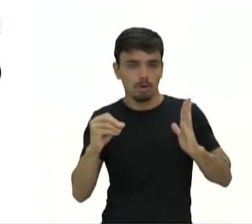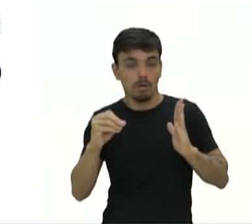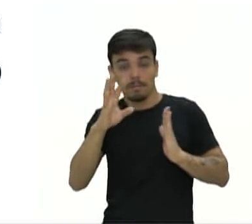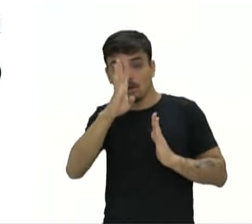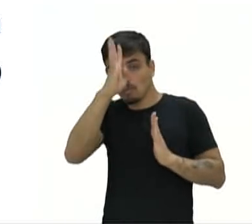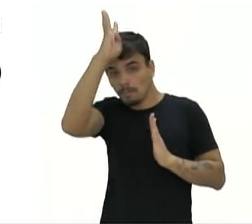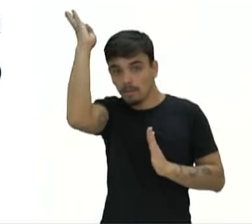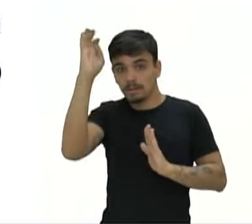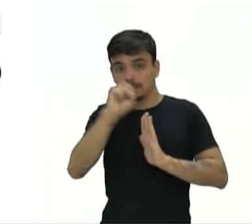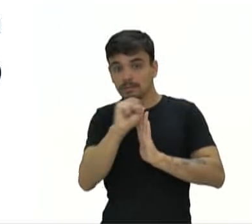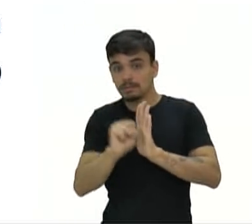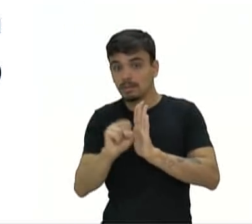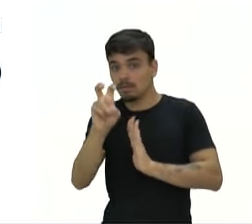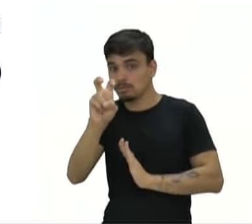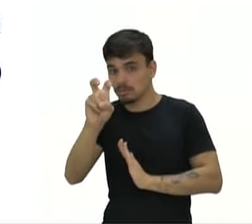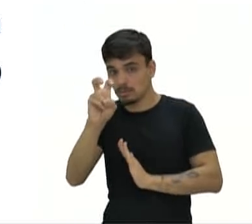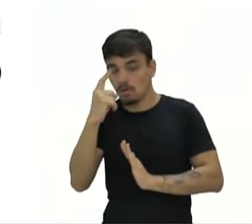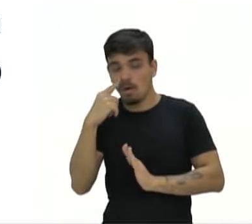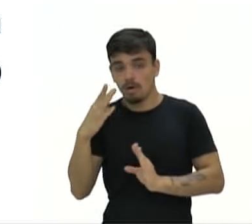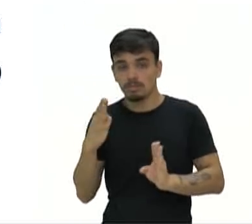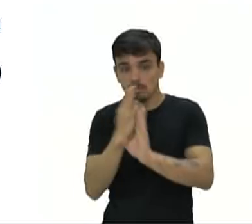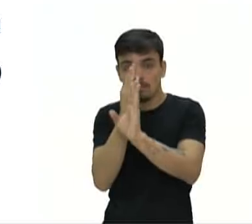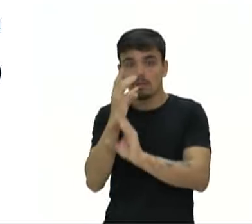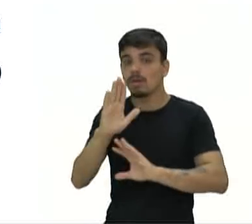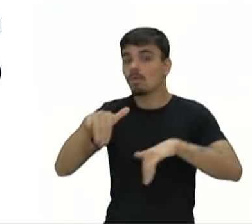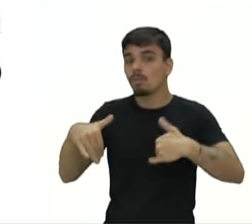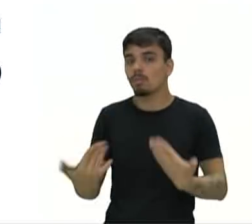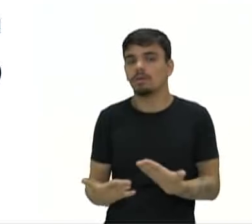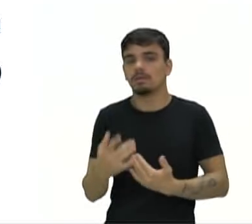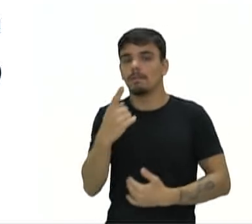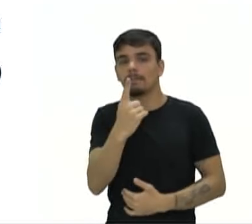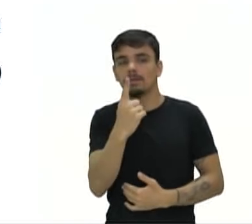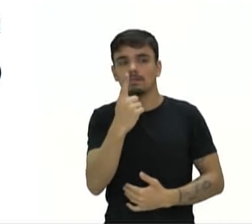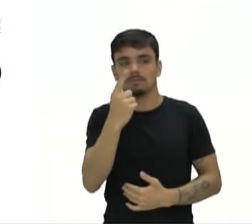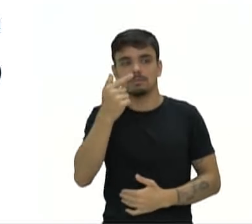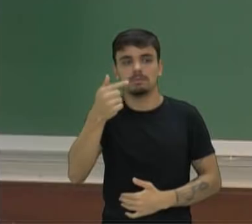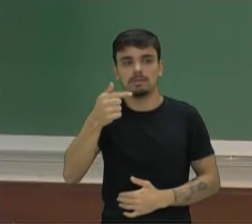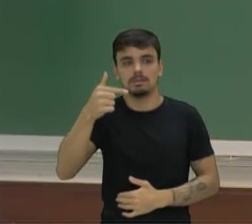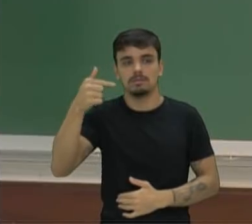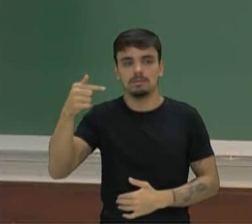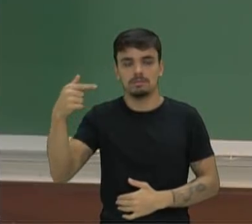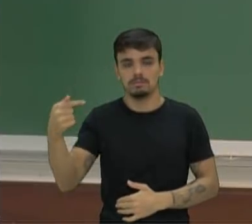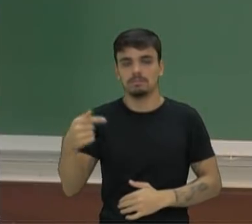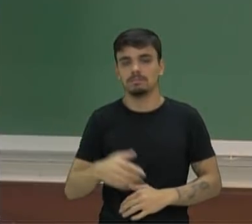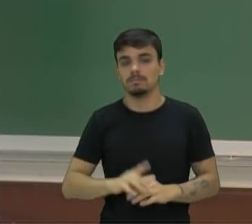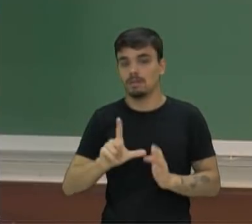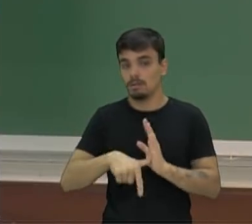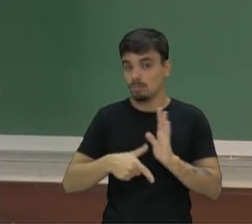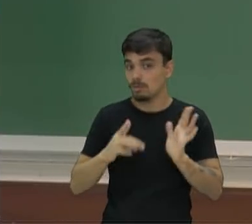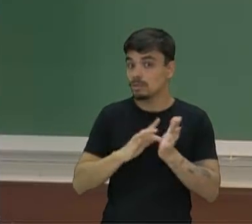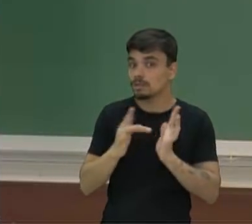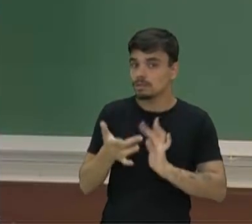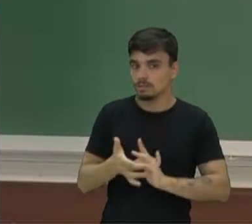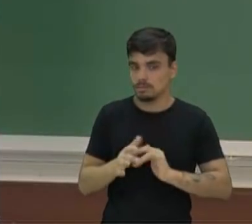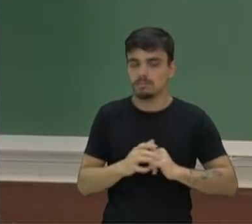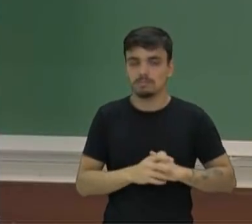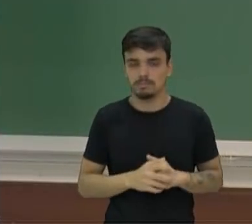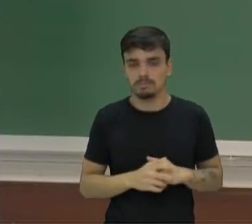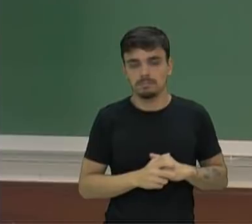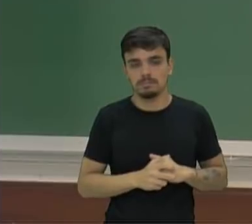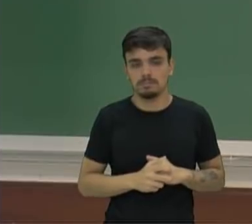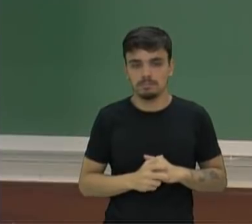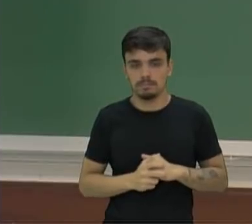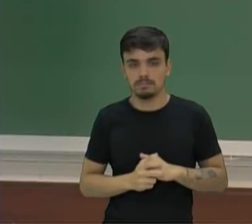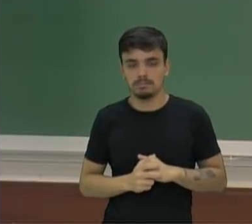século V. E olha quando que ela foi descoberta, essa cópia. Em 1777, depois de Cristo, né?